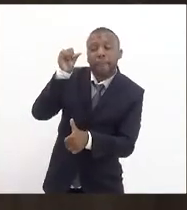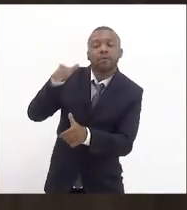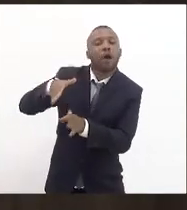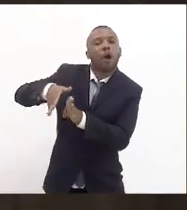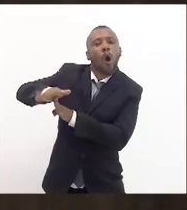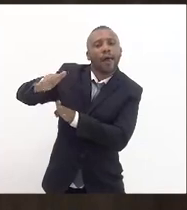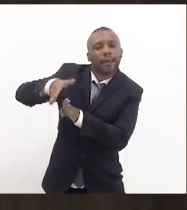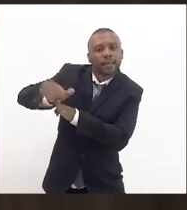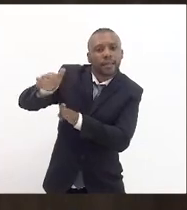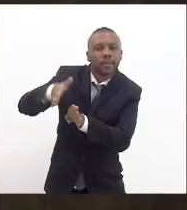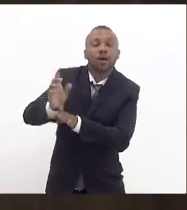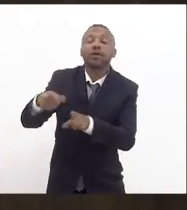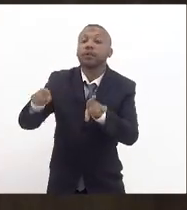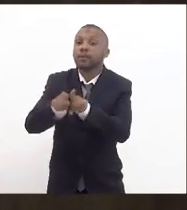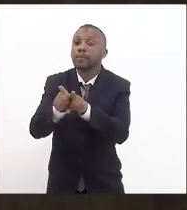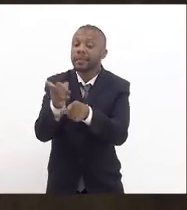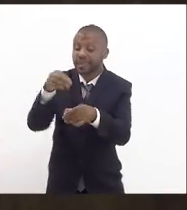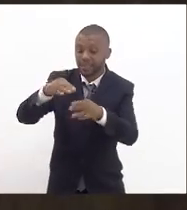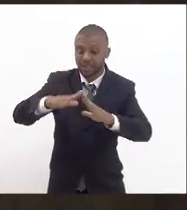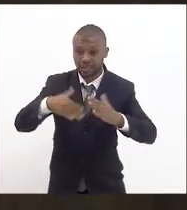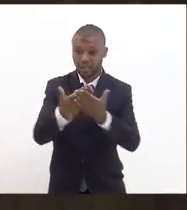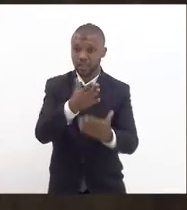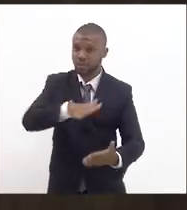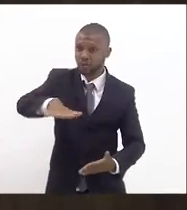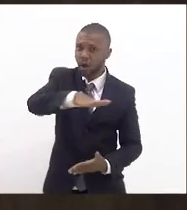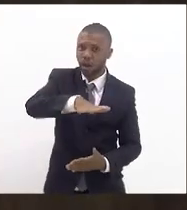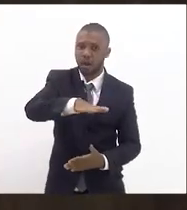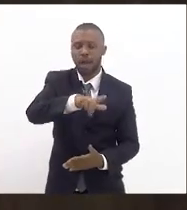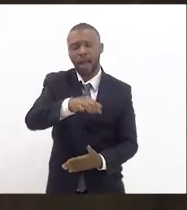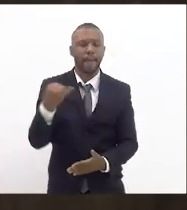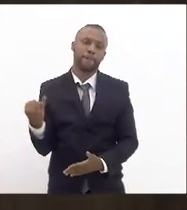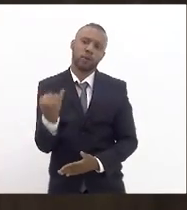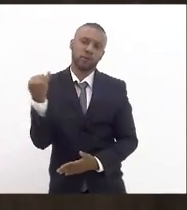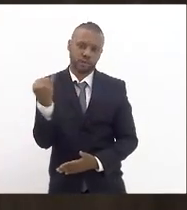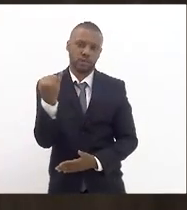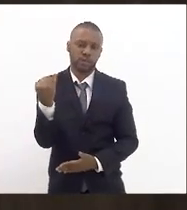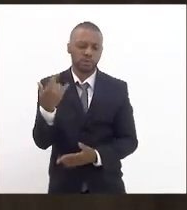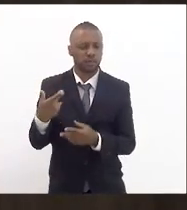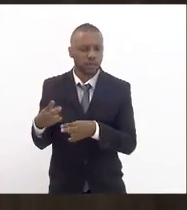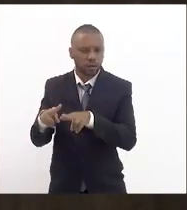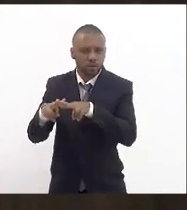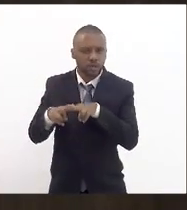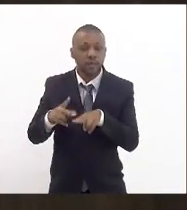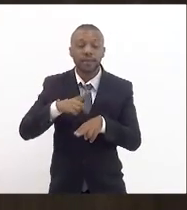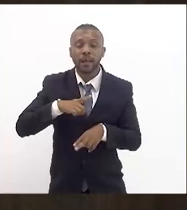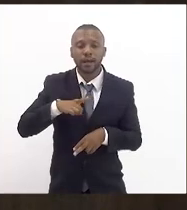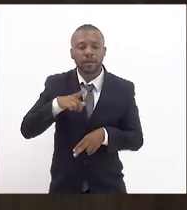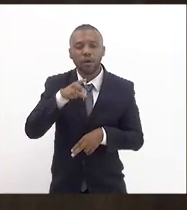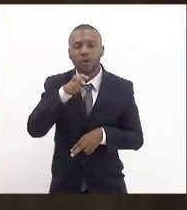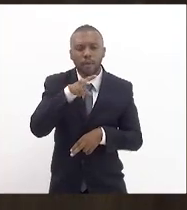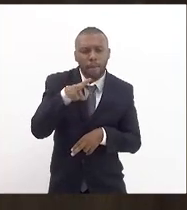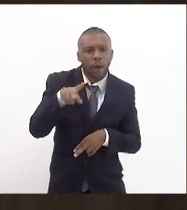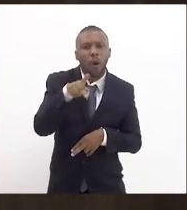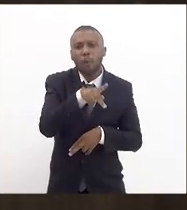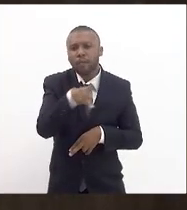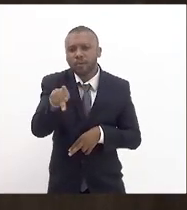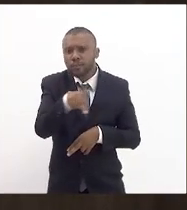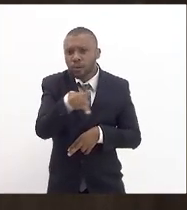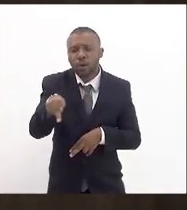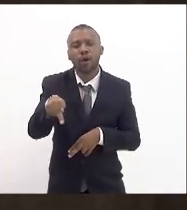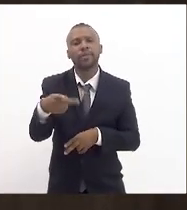E o espaço escolar é muito propício para isso. Haja visto os professores, os educadores, eles